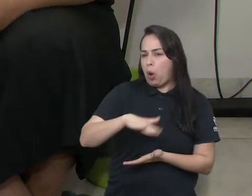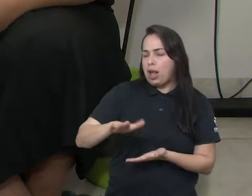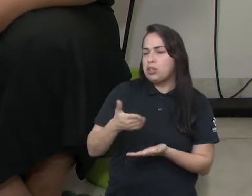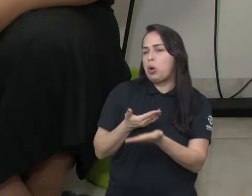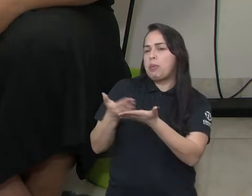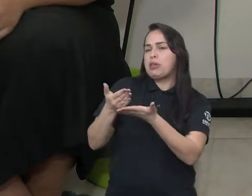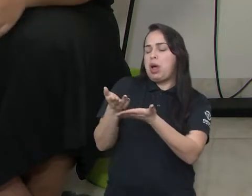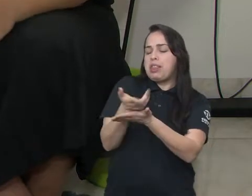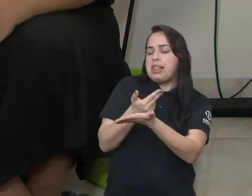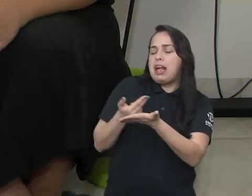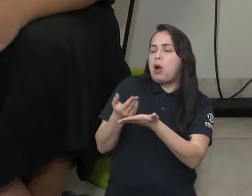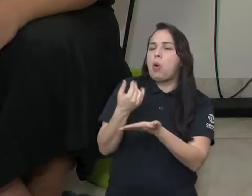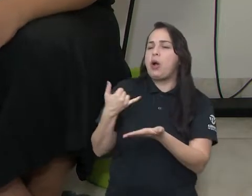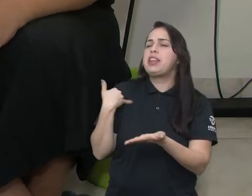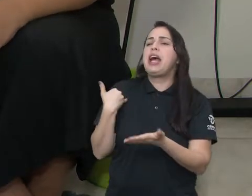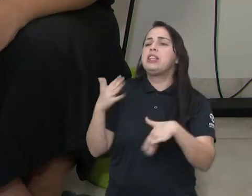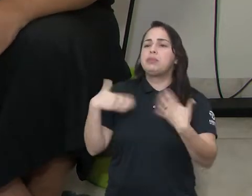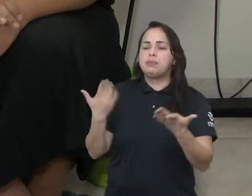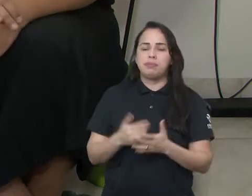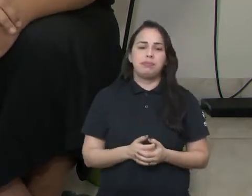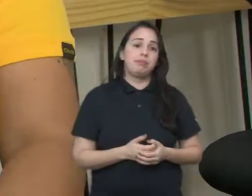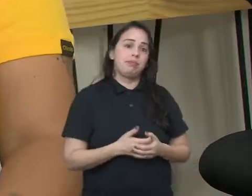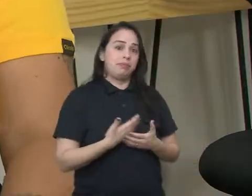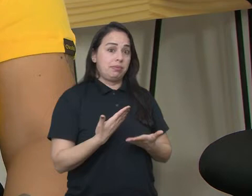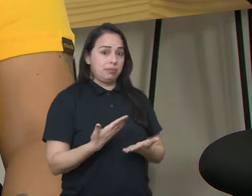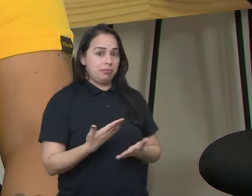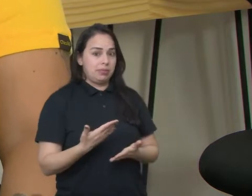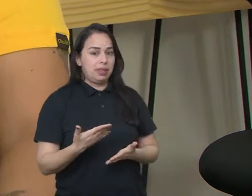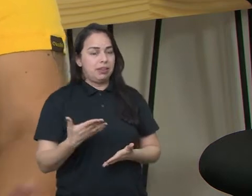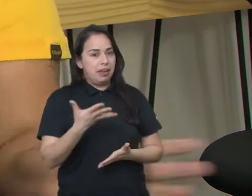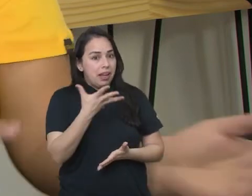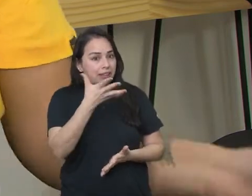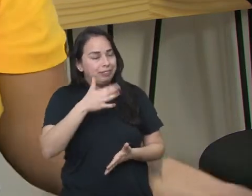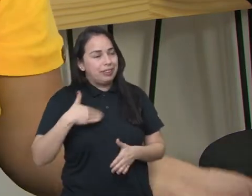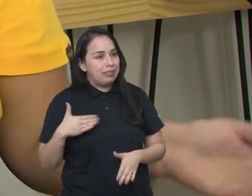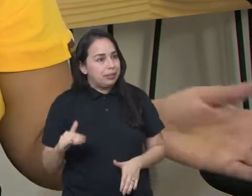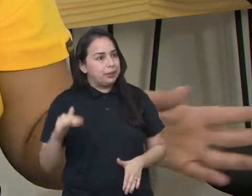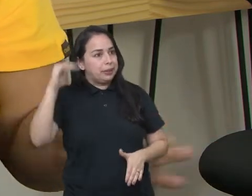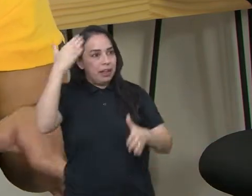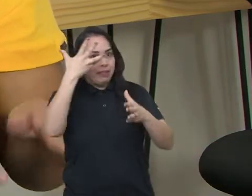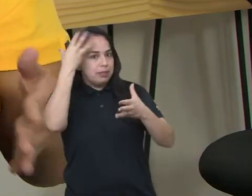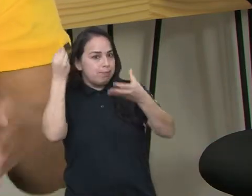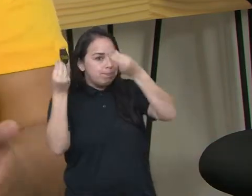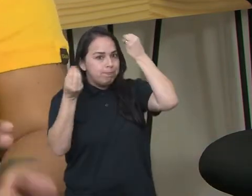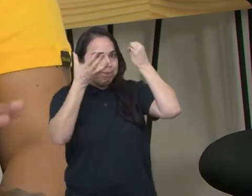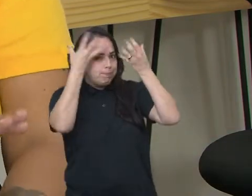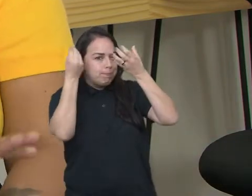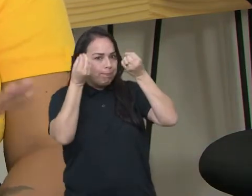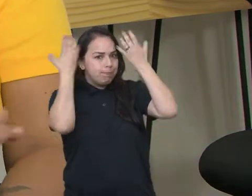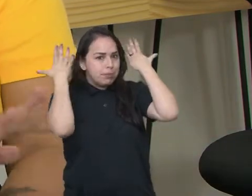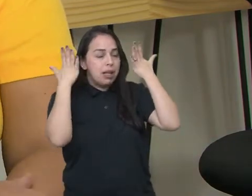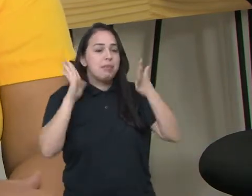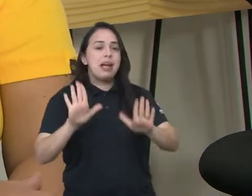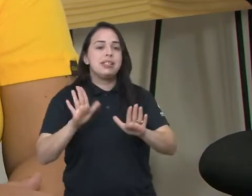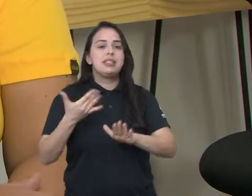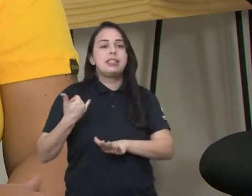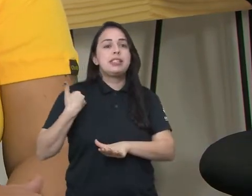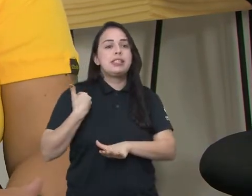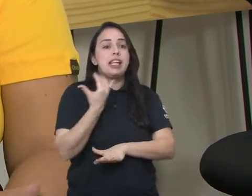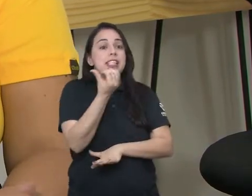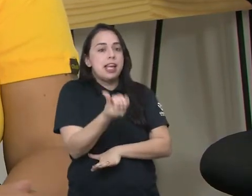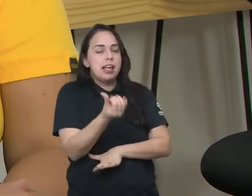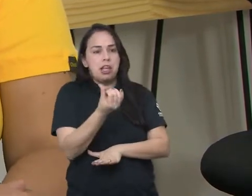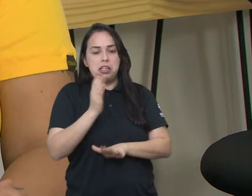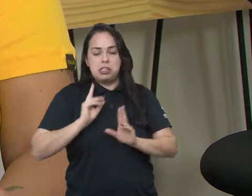começou a desenhar? Que idade? Olha, ficando mais velha, você vai esquecendo como é que você começou, mas eu lembro que desde os 6 anos sempre